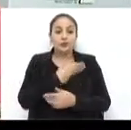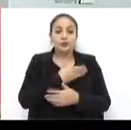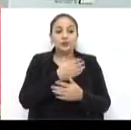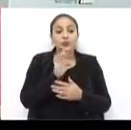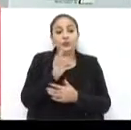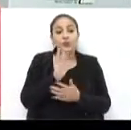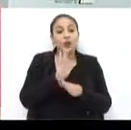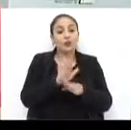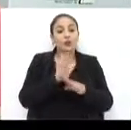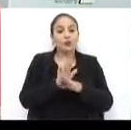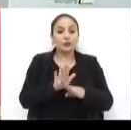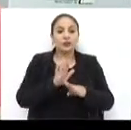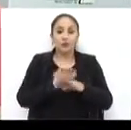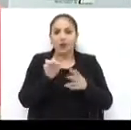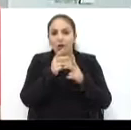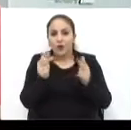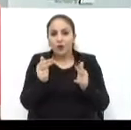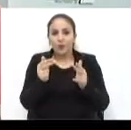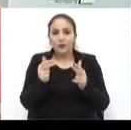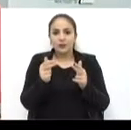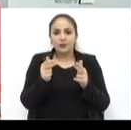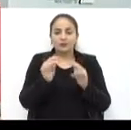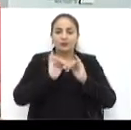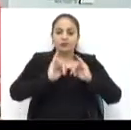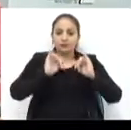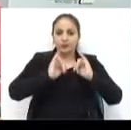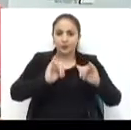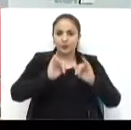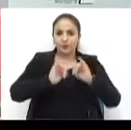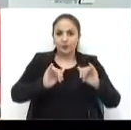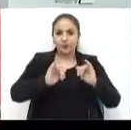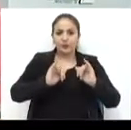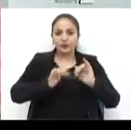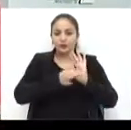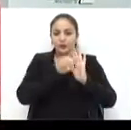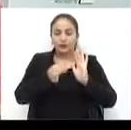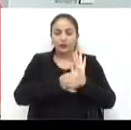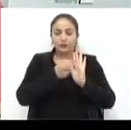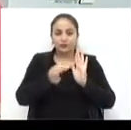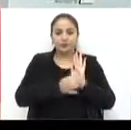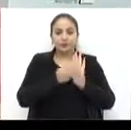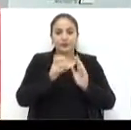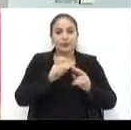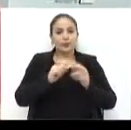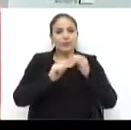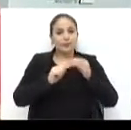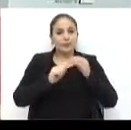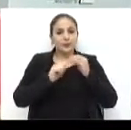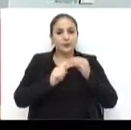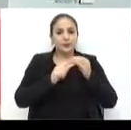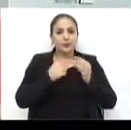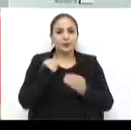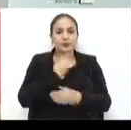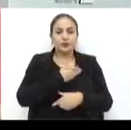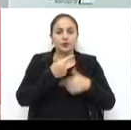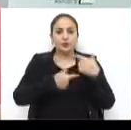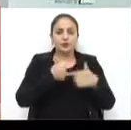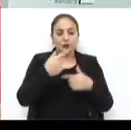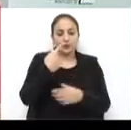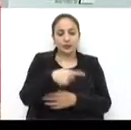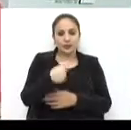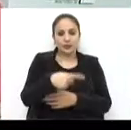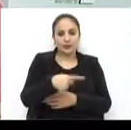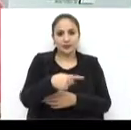apenas colaborar com algumas informações, com sugestões e principalmente dando o nosso trabalho aqui na